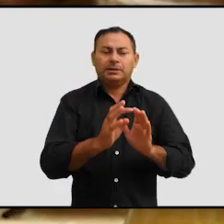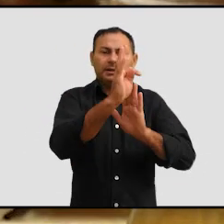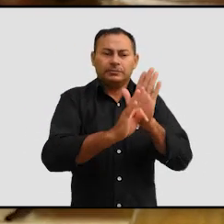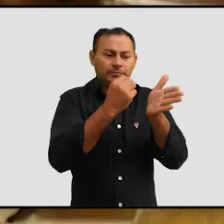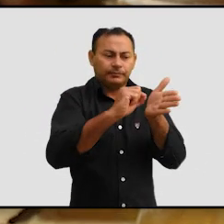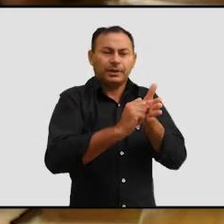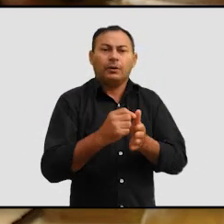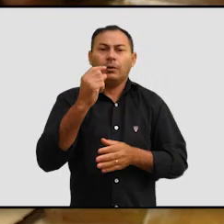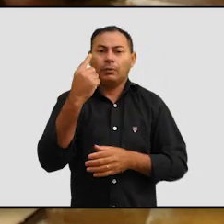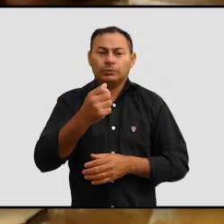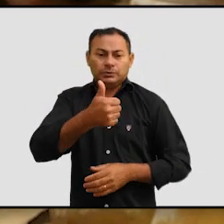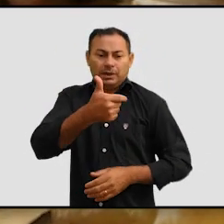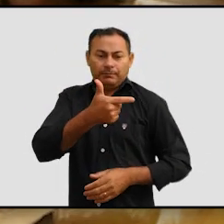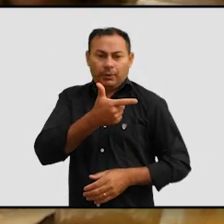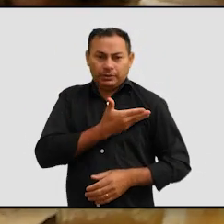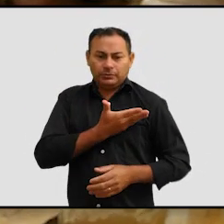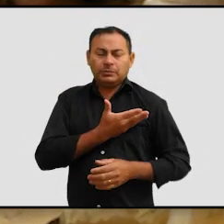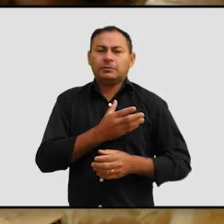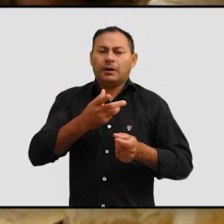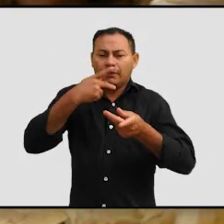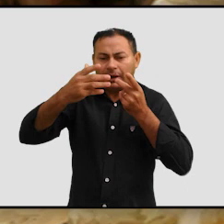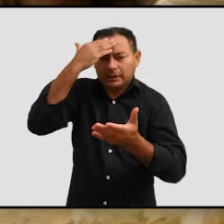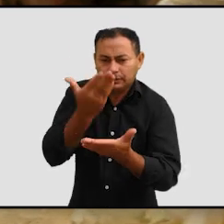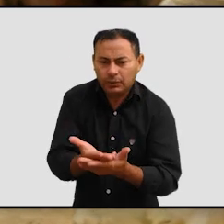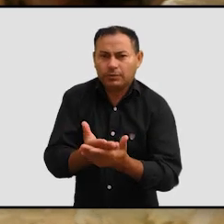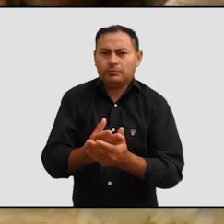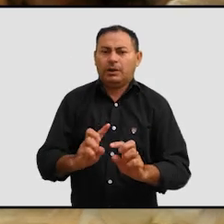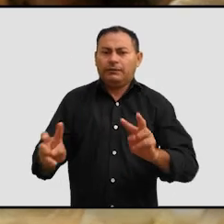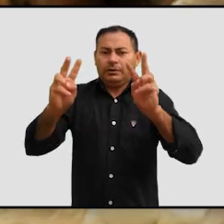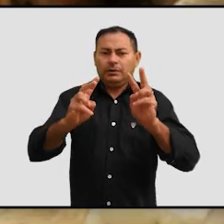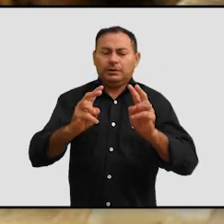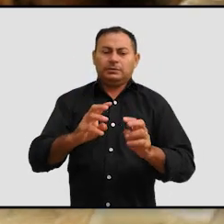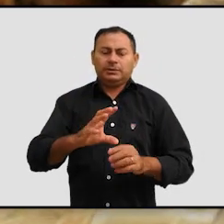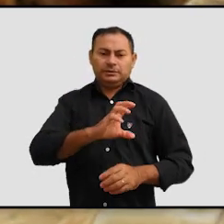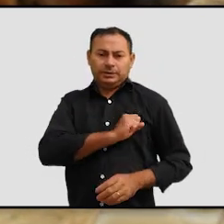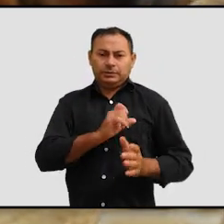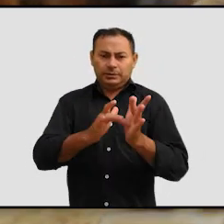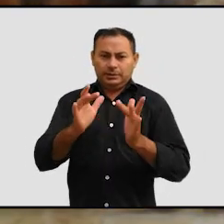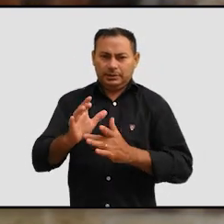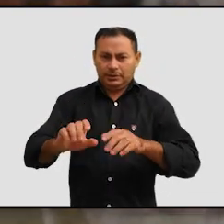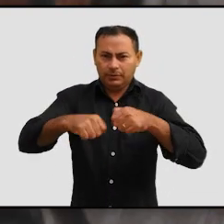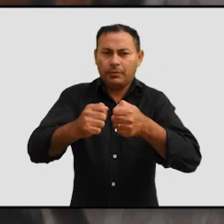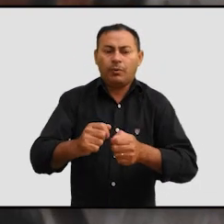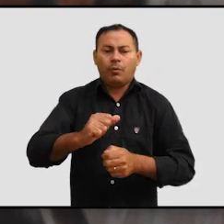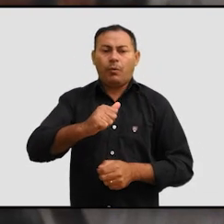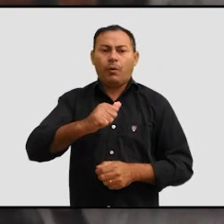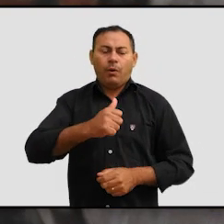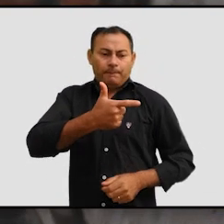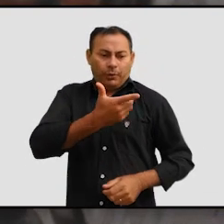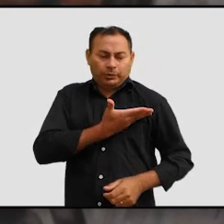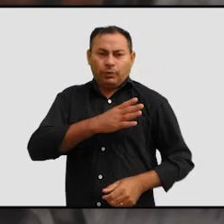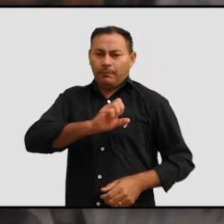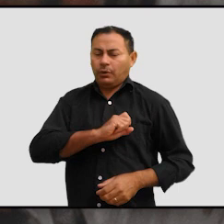essa passagem foi escrita por um dos apóstolos que confessou o valor que Jesus deu ao amor. O apóstolo do amor